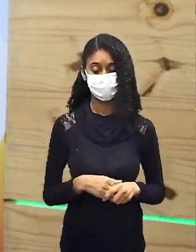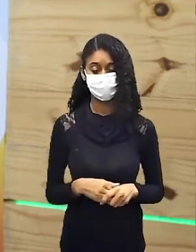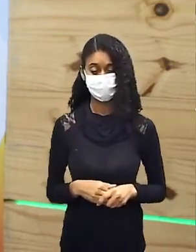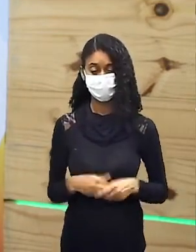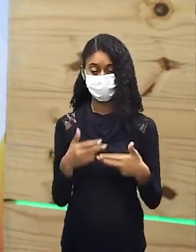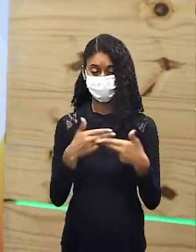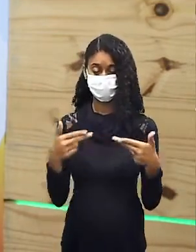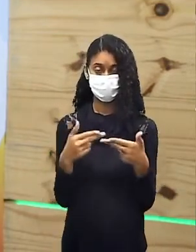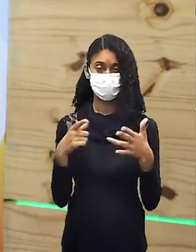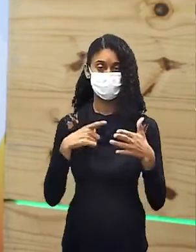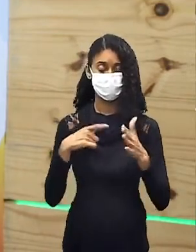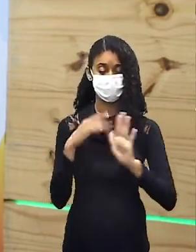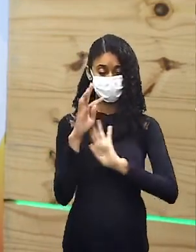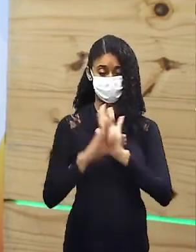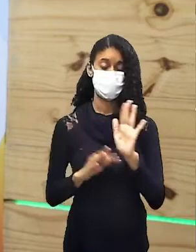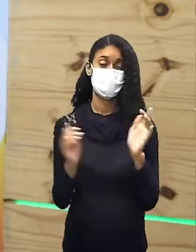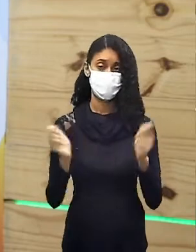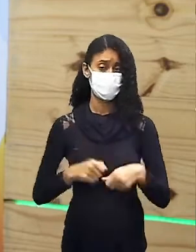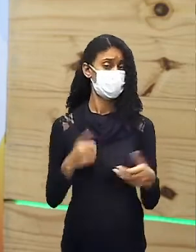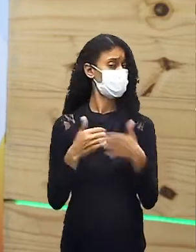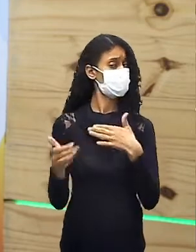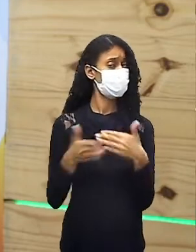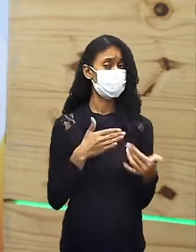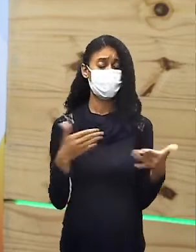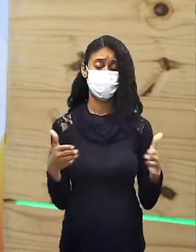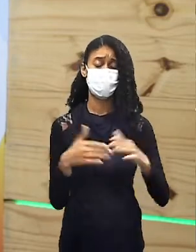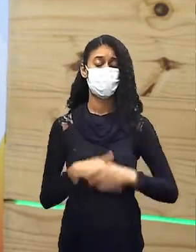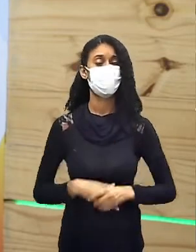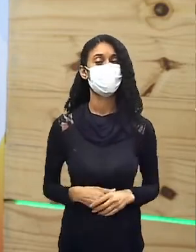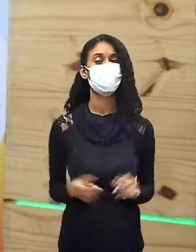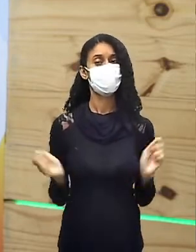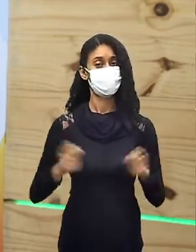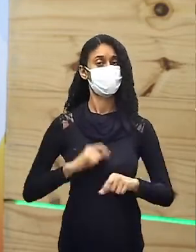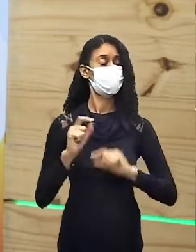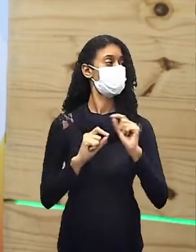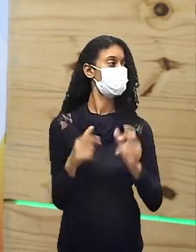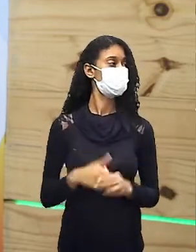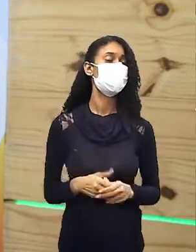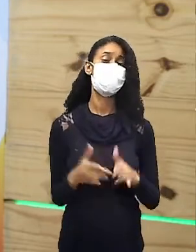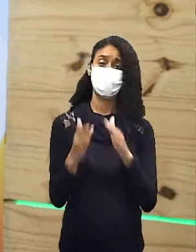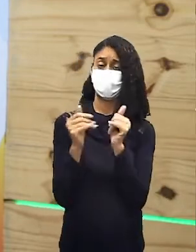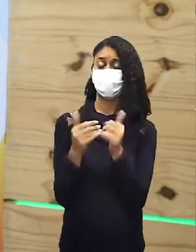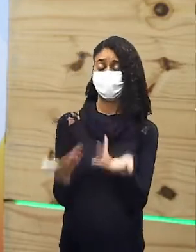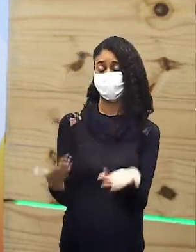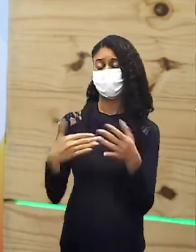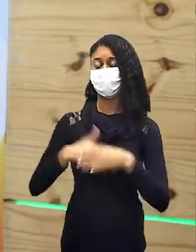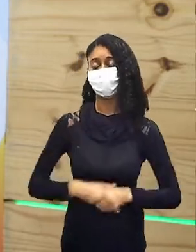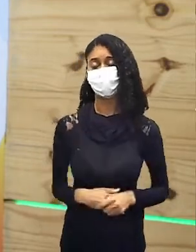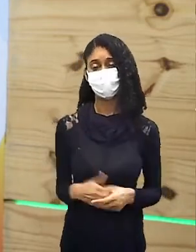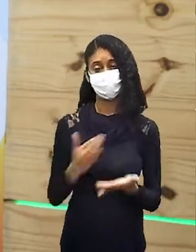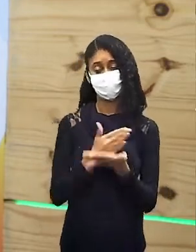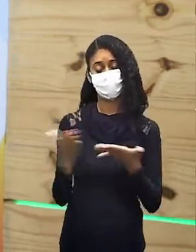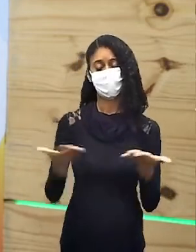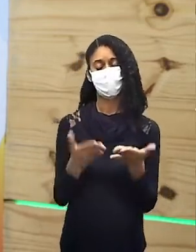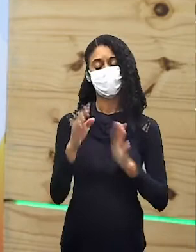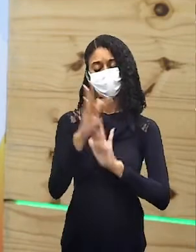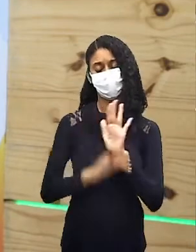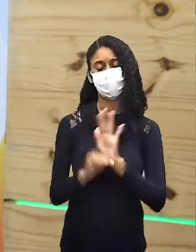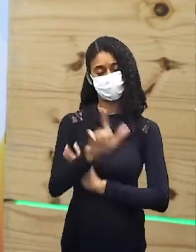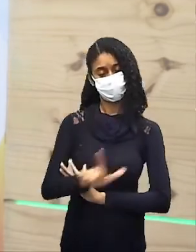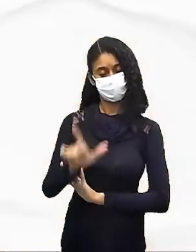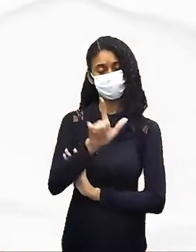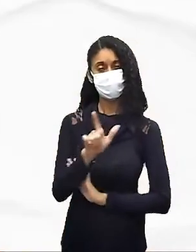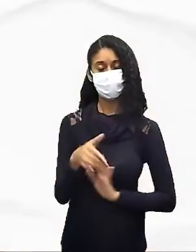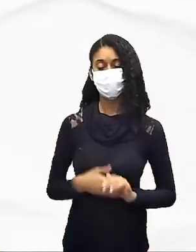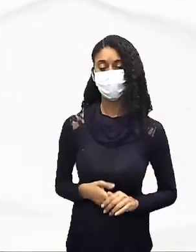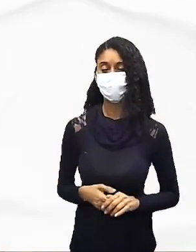atitudes diante de um texto podem ser, qualquer uma delas pode ser exigida. Então, a gente começa agora com o texto literário. Vamos